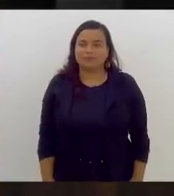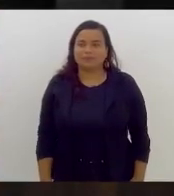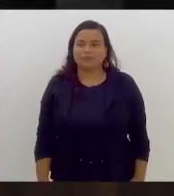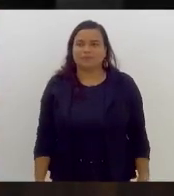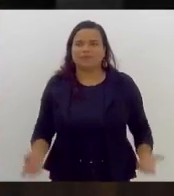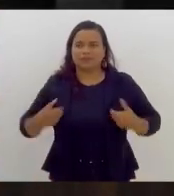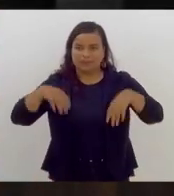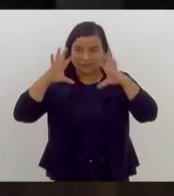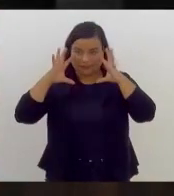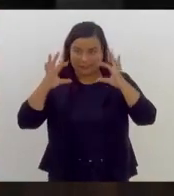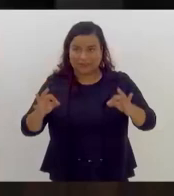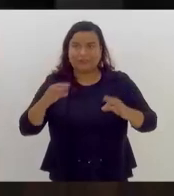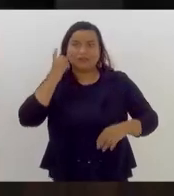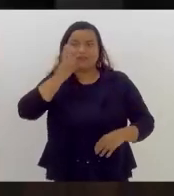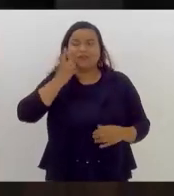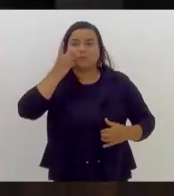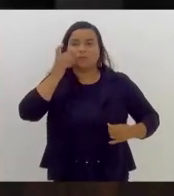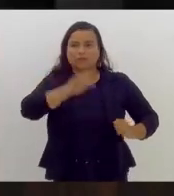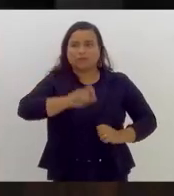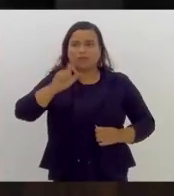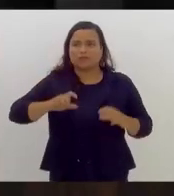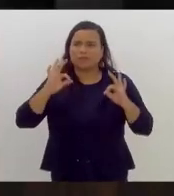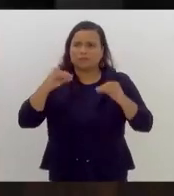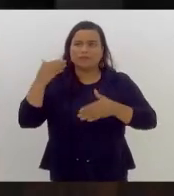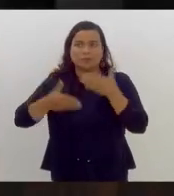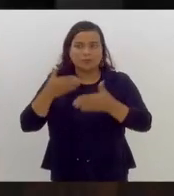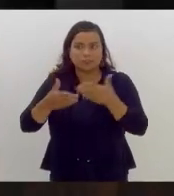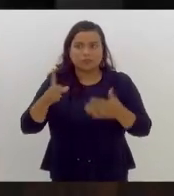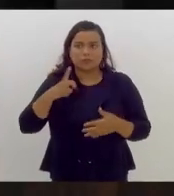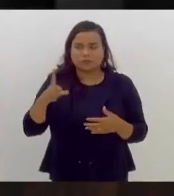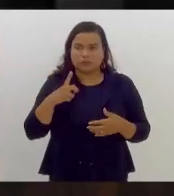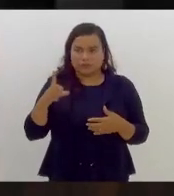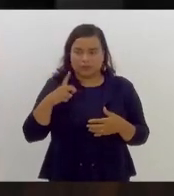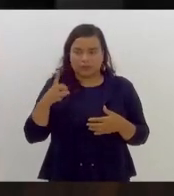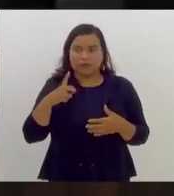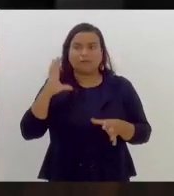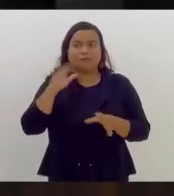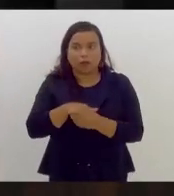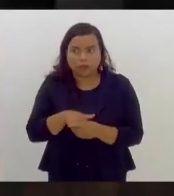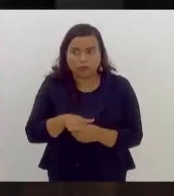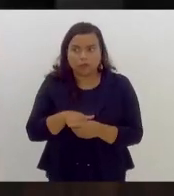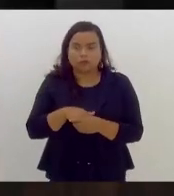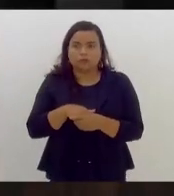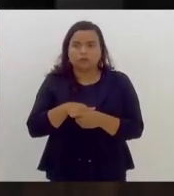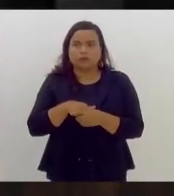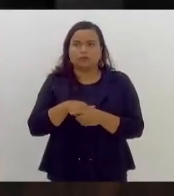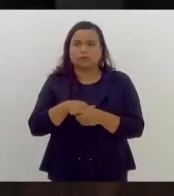Chama a atenção dos deputados e deputadas. Estamos em procedimento de votação.